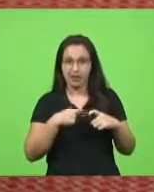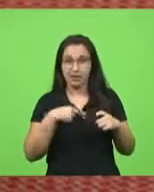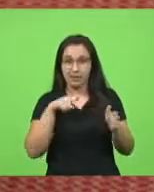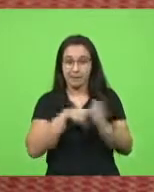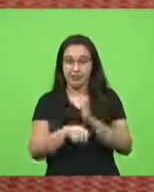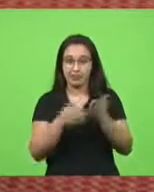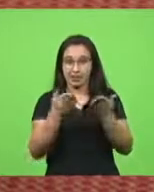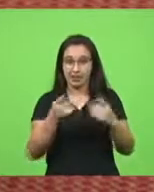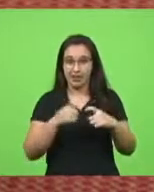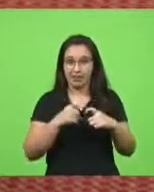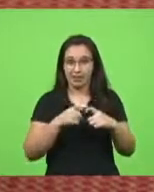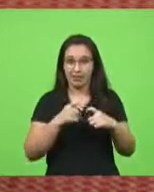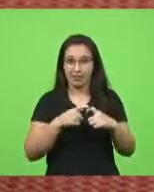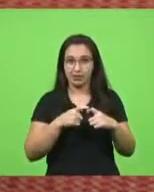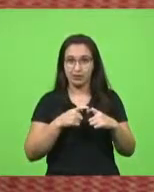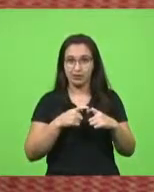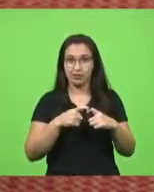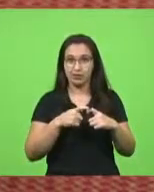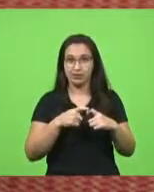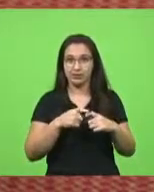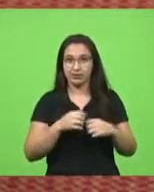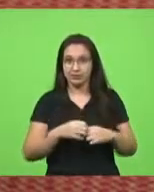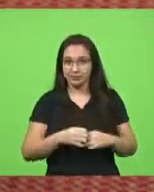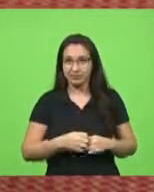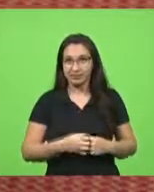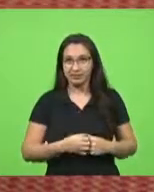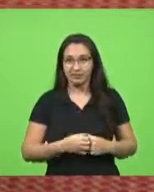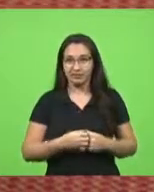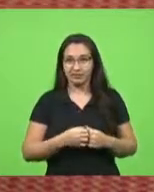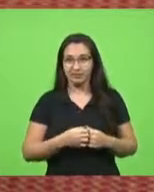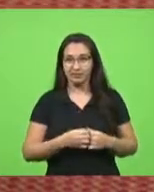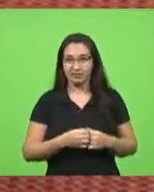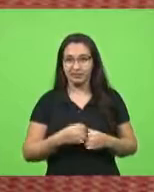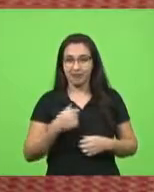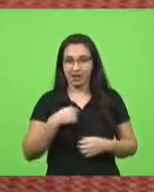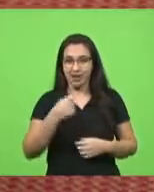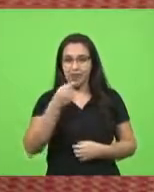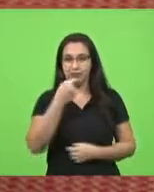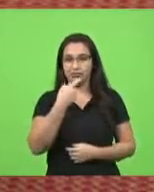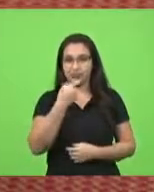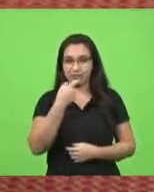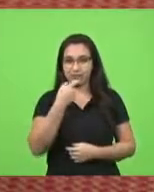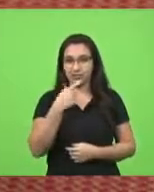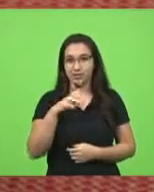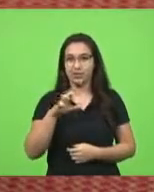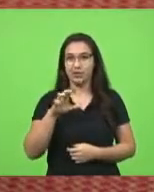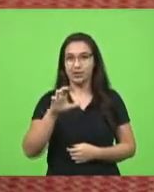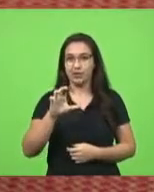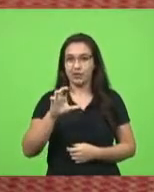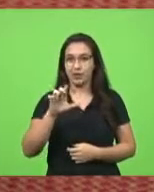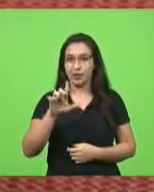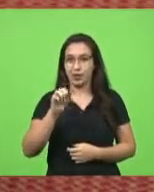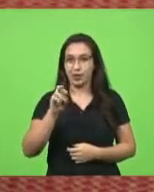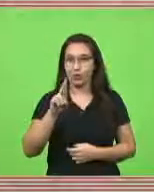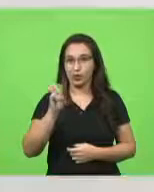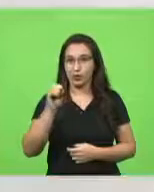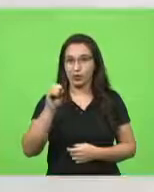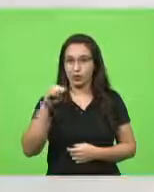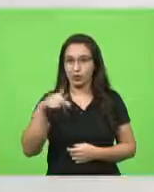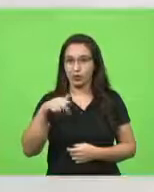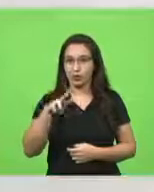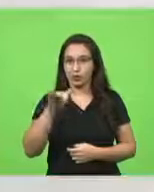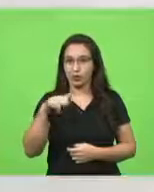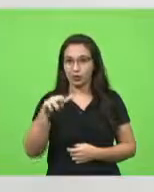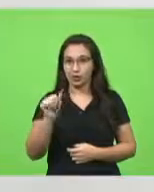senhor é médico? Estou tomando o que os médicos dizem. O senhor é médico? Eu tomei cloroquina. Não, preventivo. Senhora, eu não falei em nome